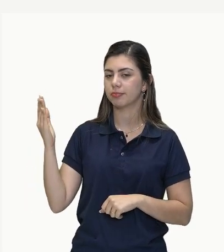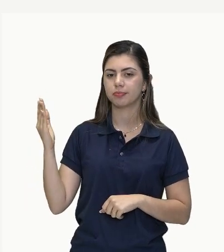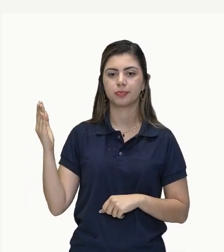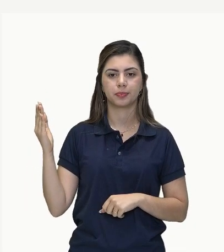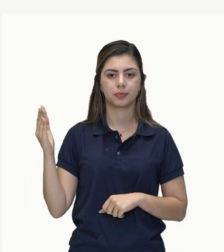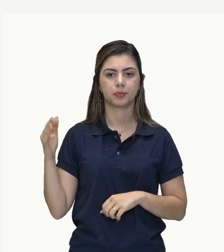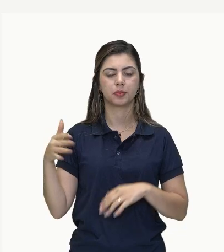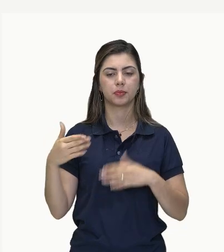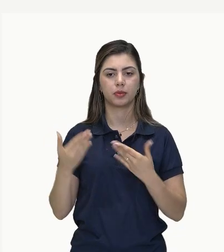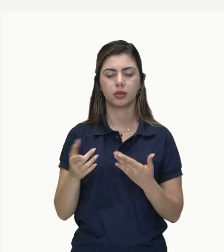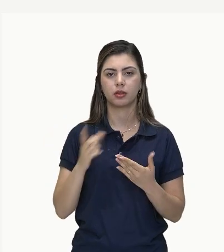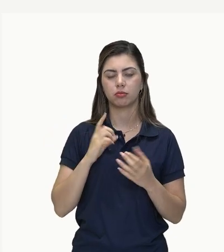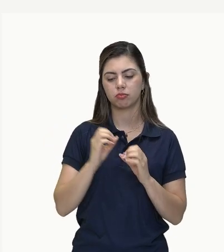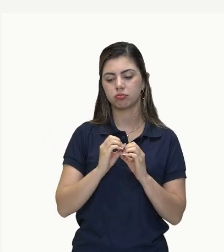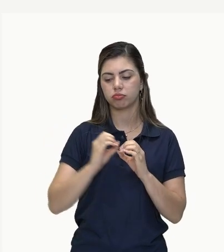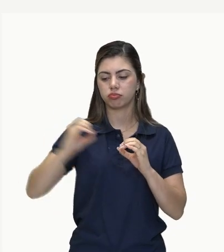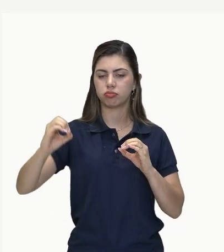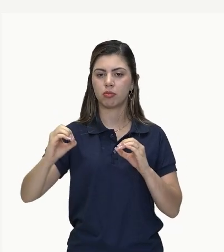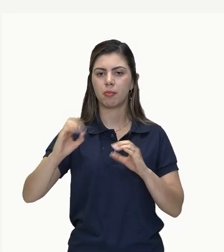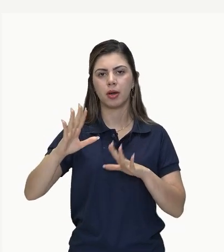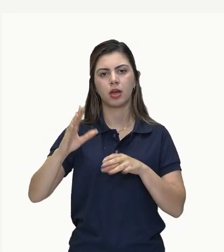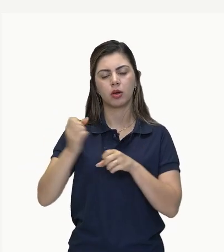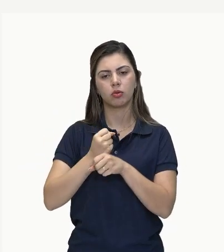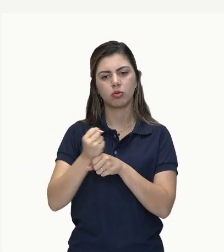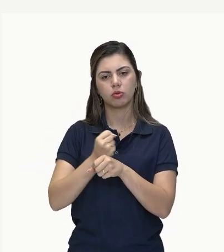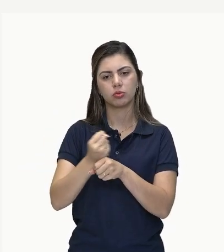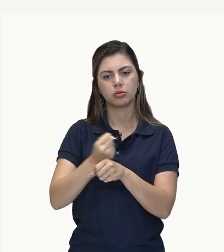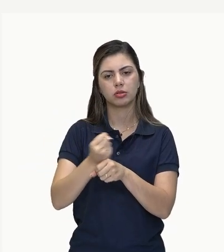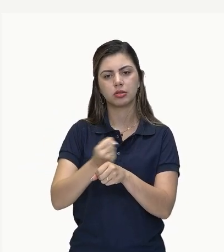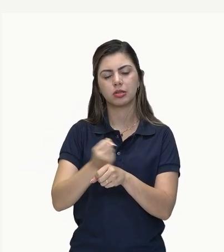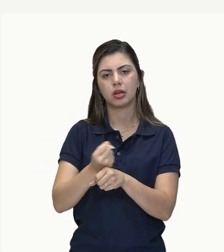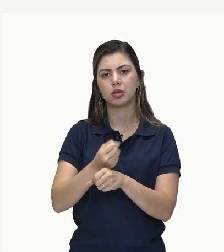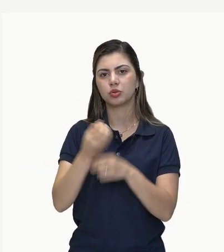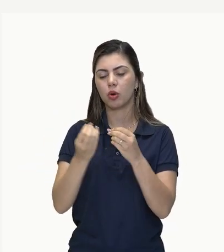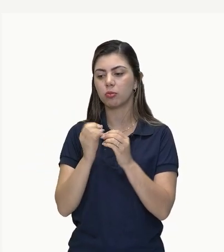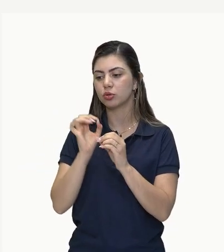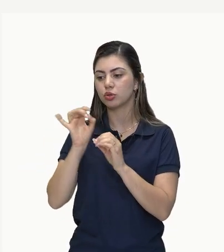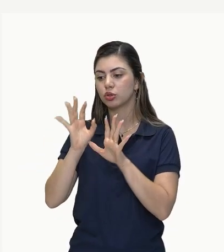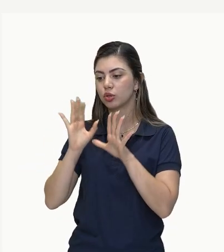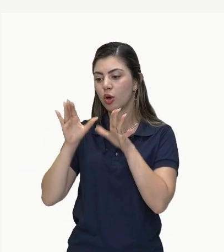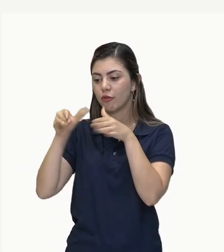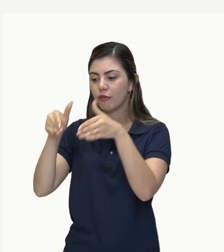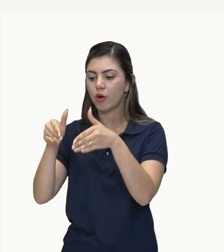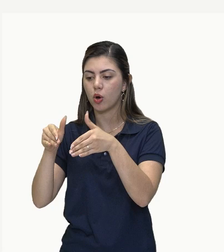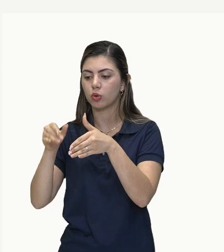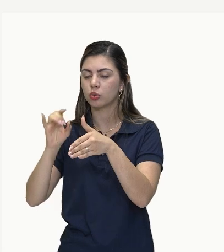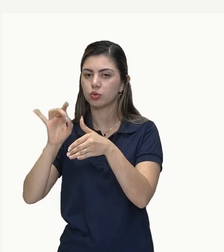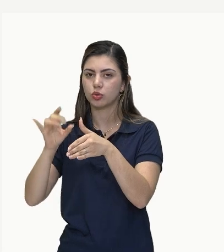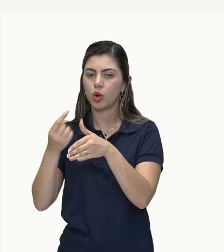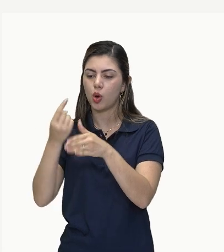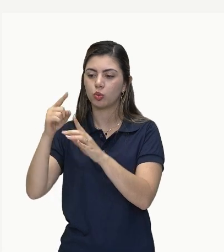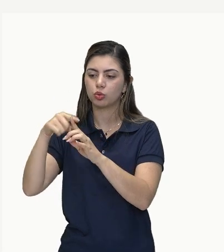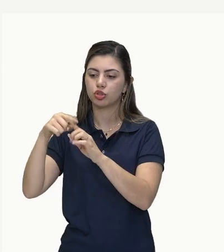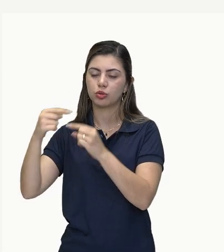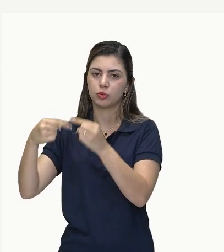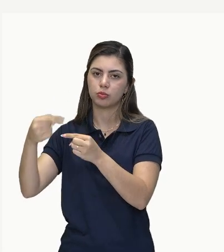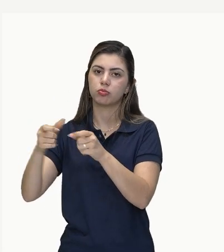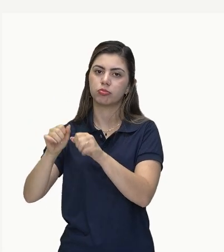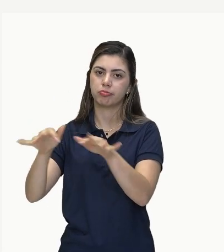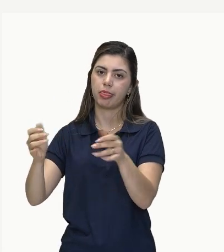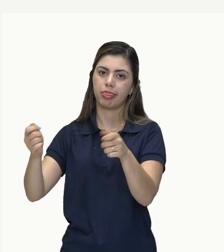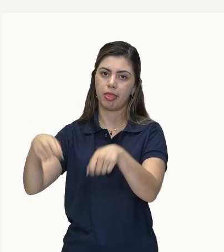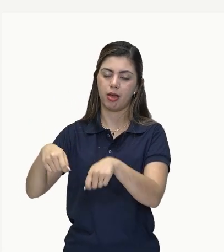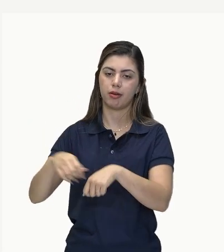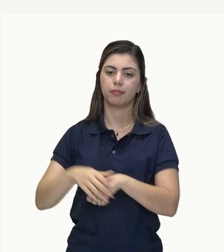Após várias gerações, surge o isolamento reprodutivo, olha só, começa o surgimento de uma nova espécie. E aí, nesse tipo